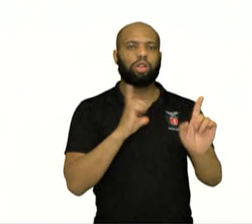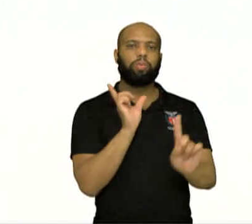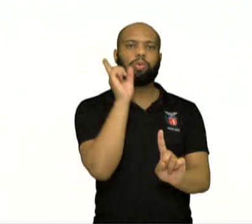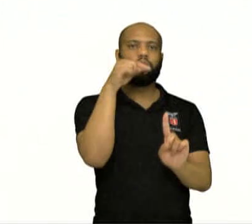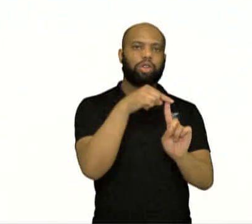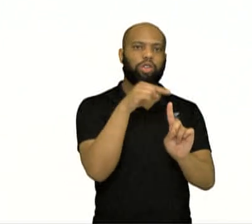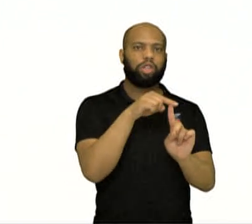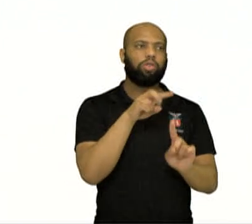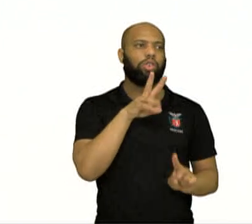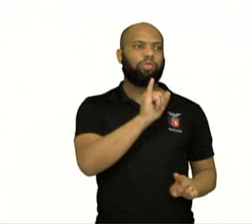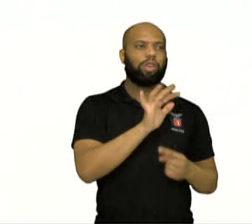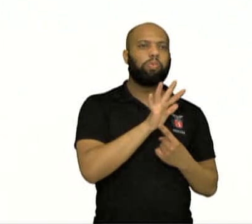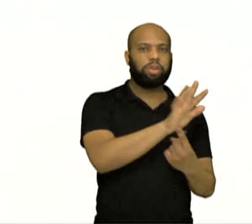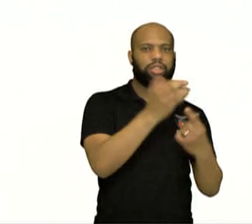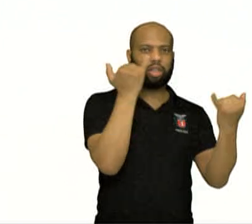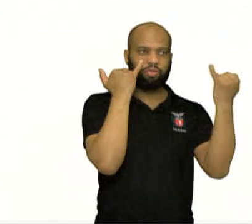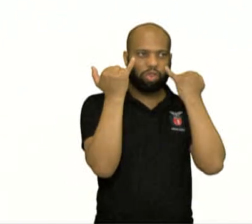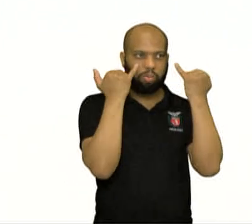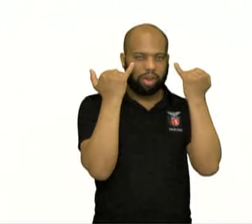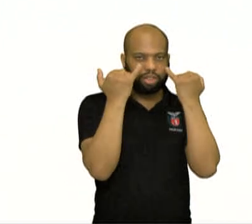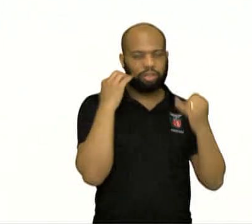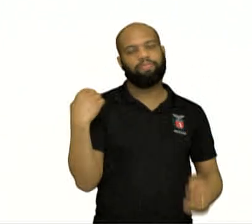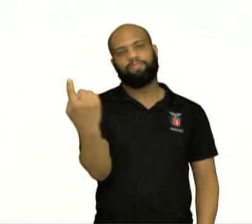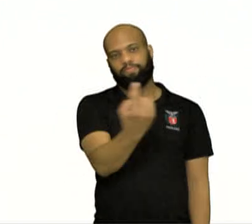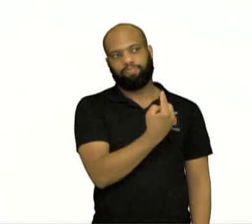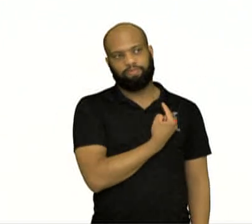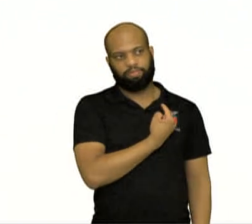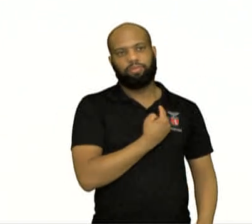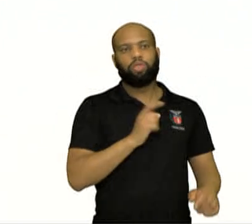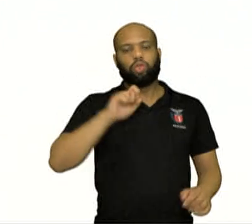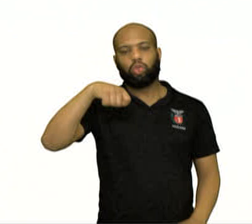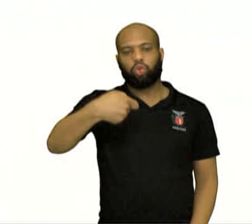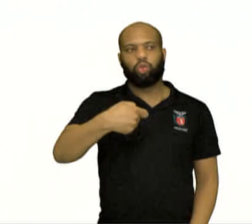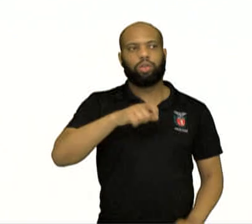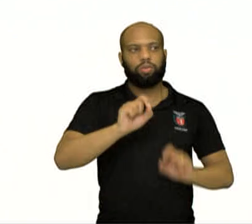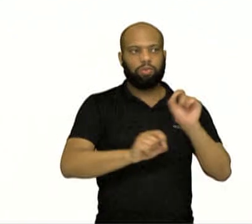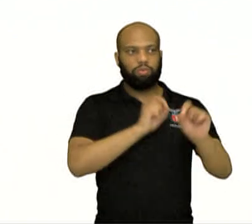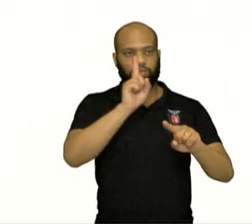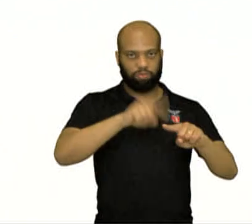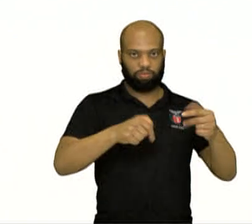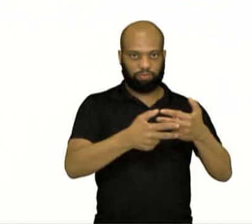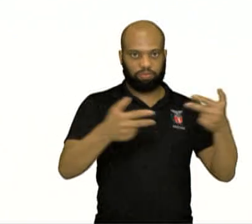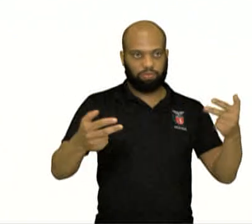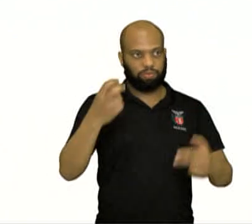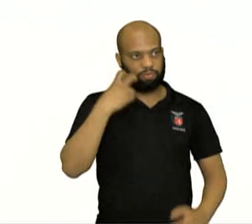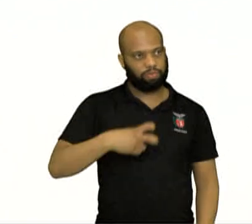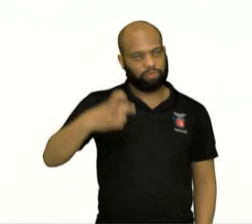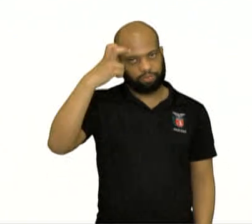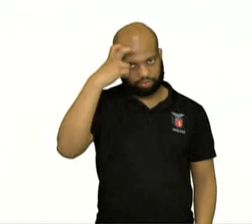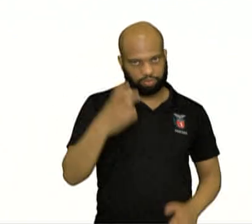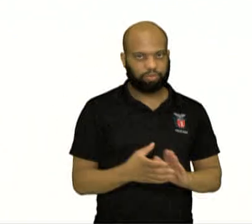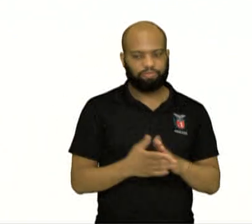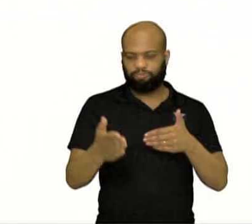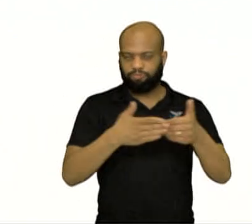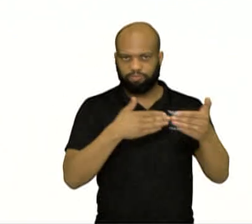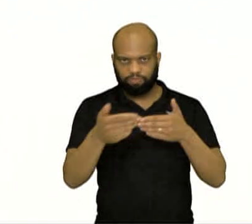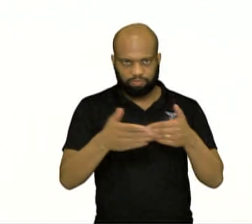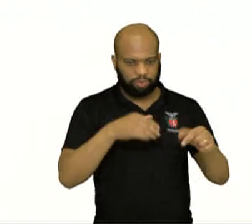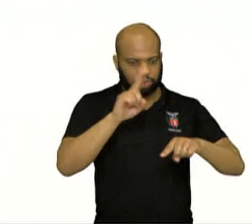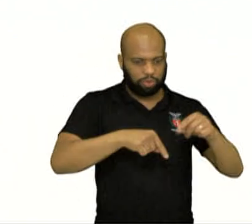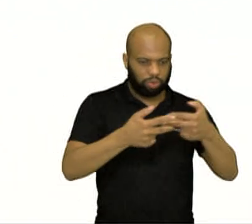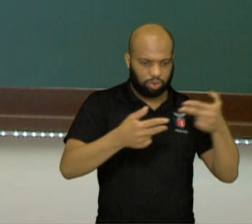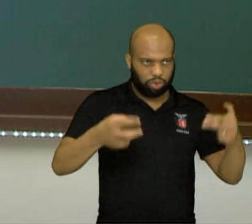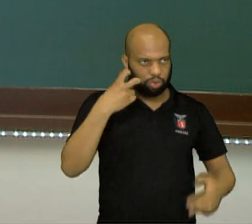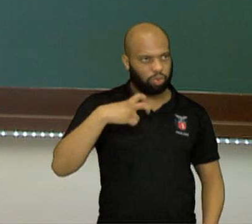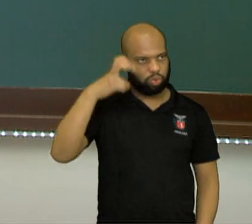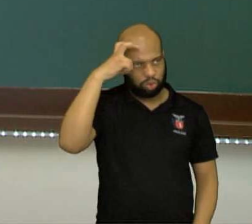função e esse ai trazer informações para nós a respeito de um produto cultural qualquer produto cultural